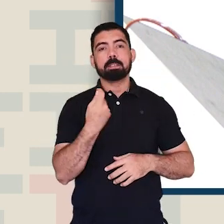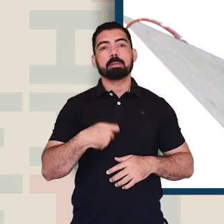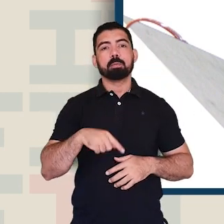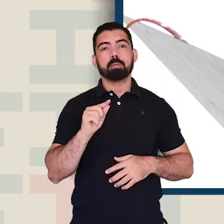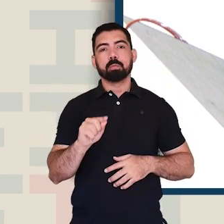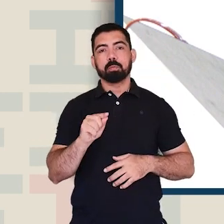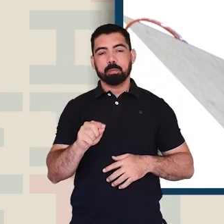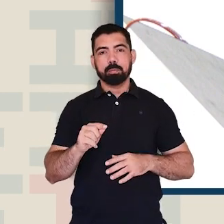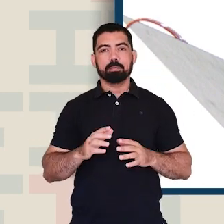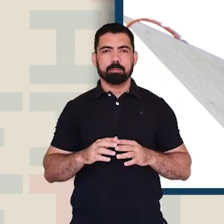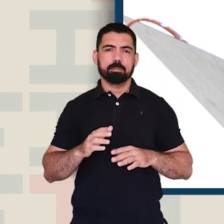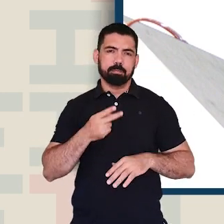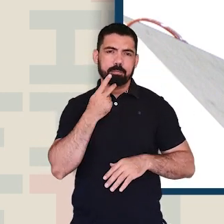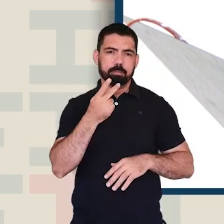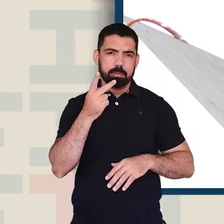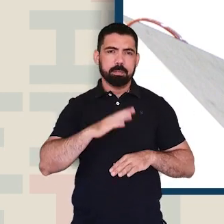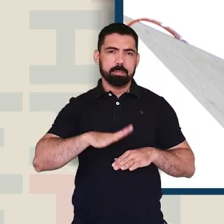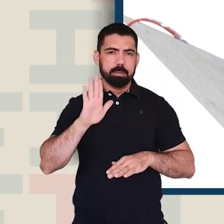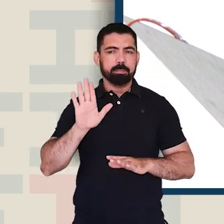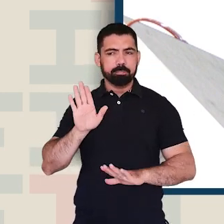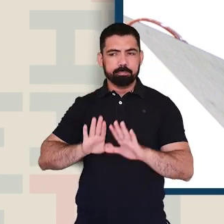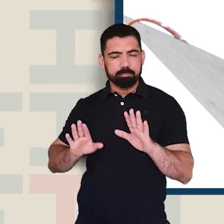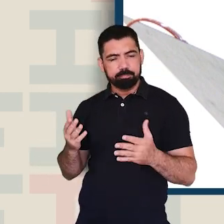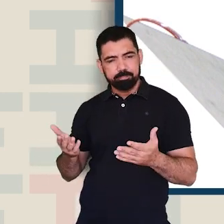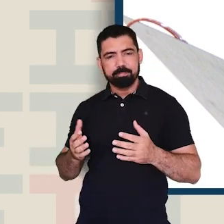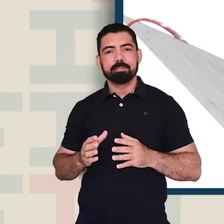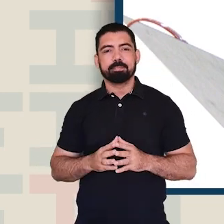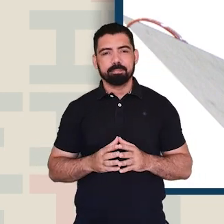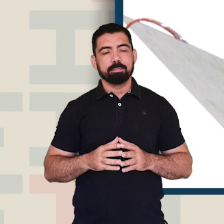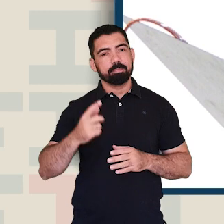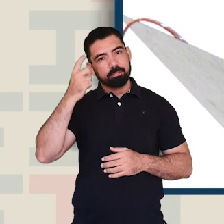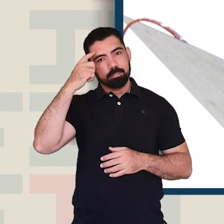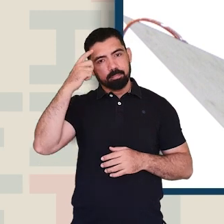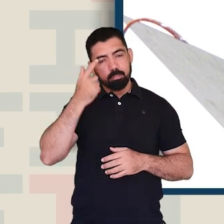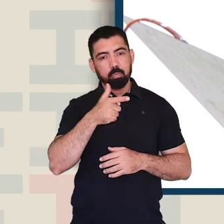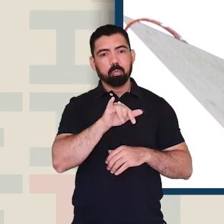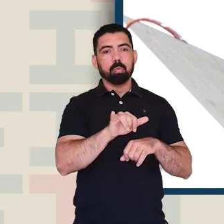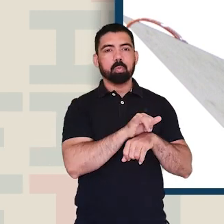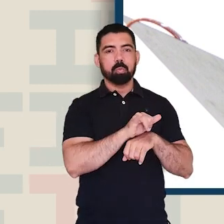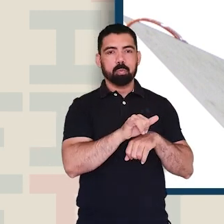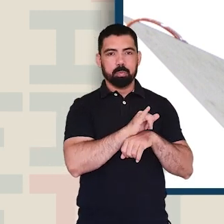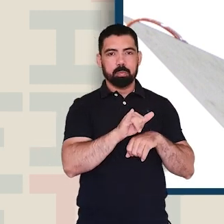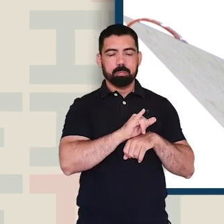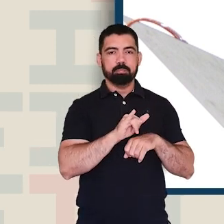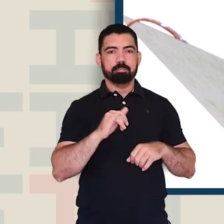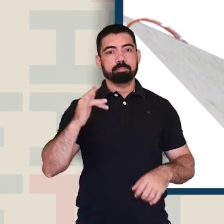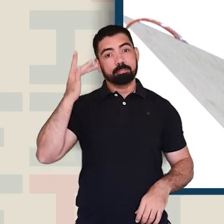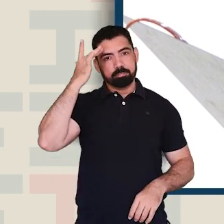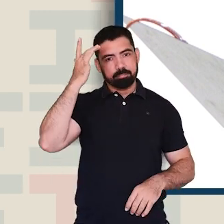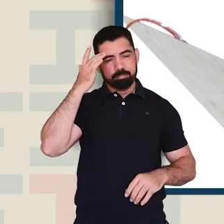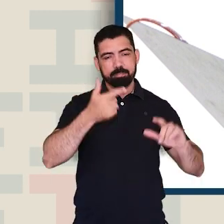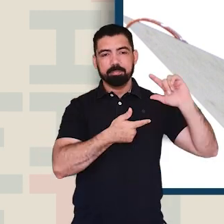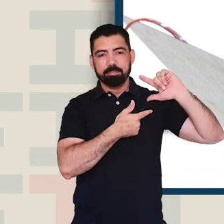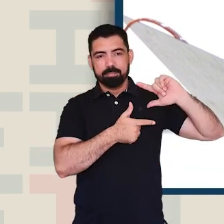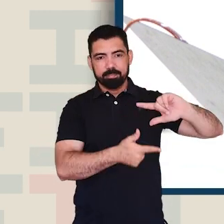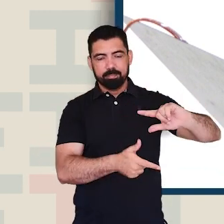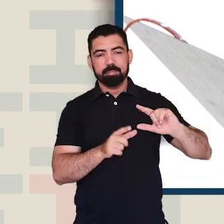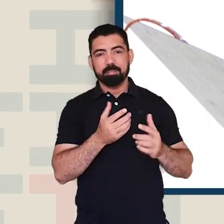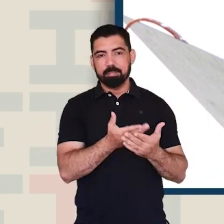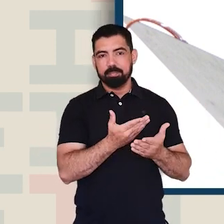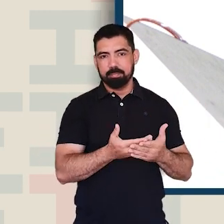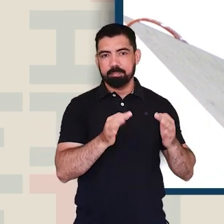deve ser mais ponderado e achar uma forma mais clássica, né, no bom sentido